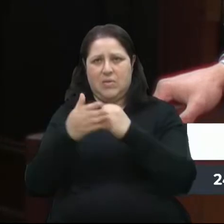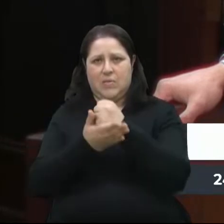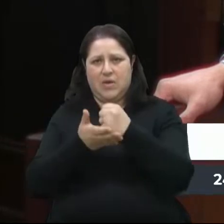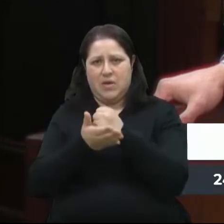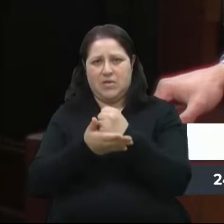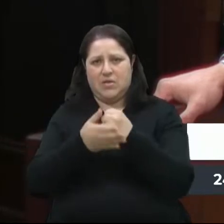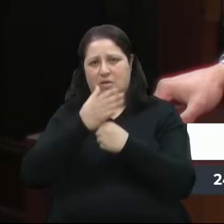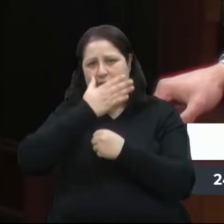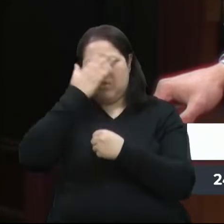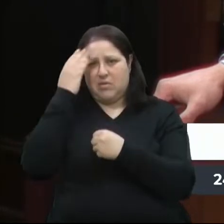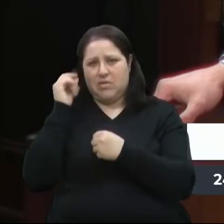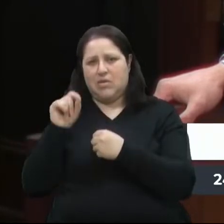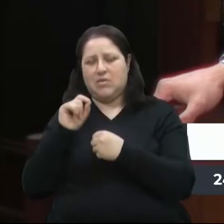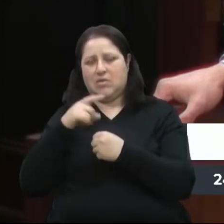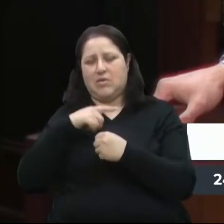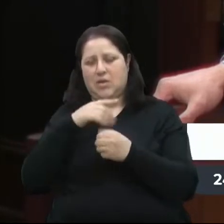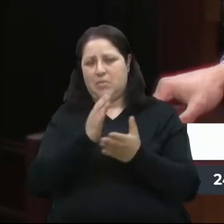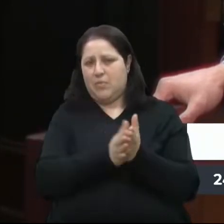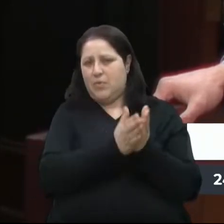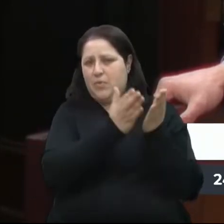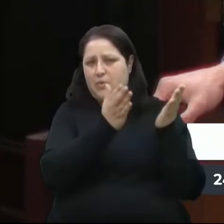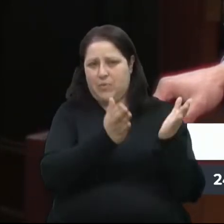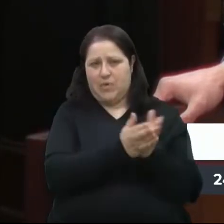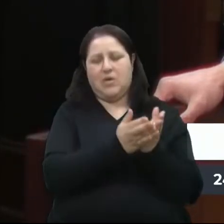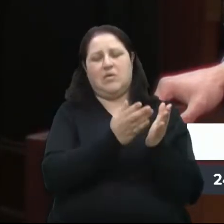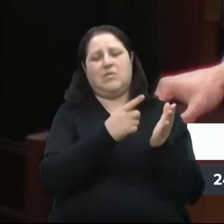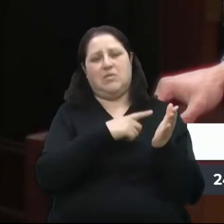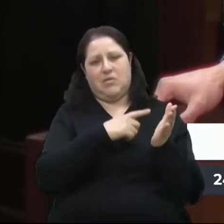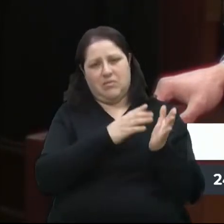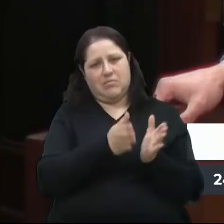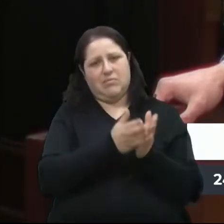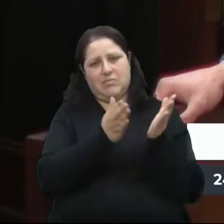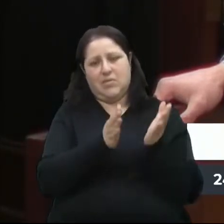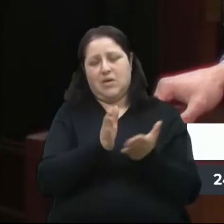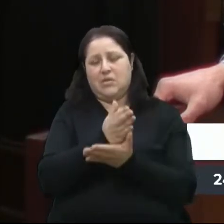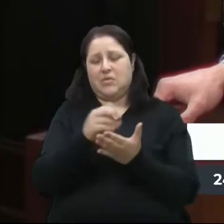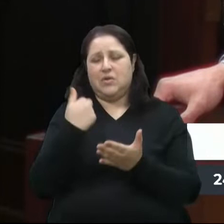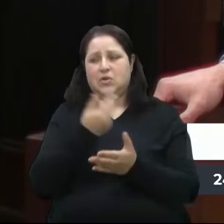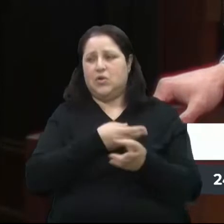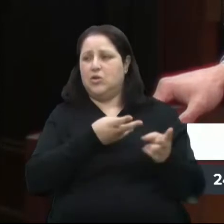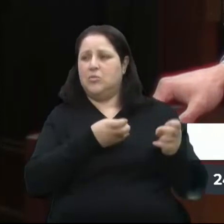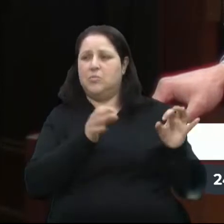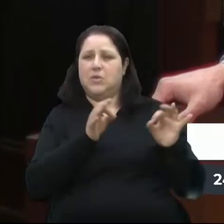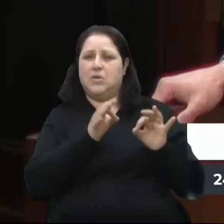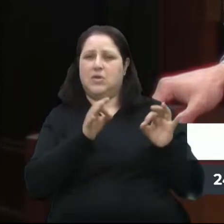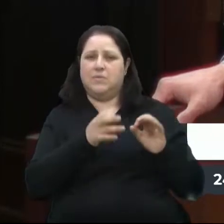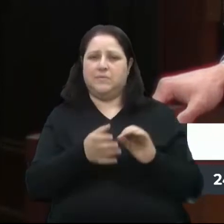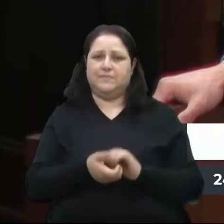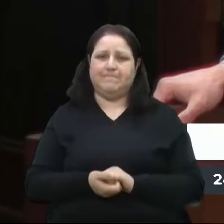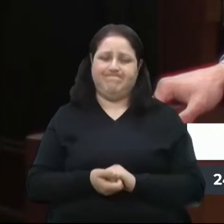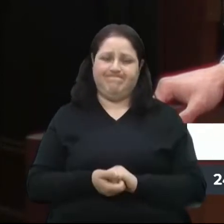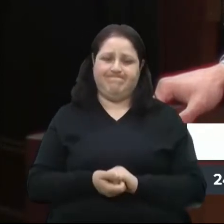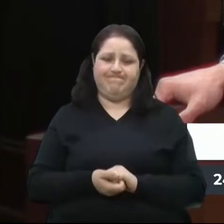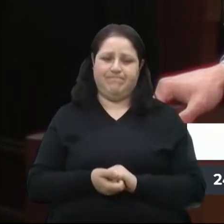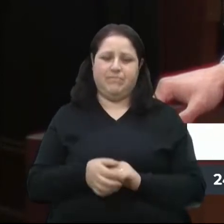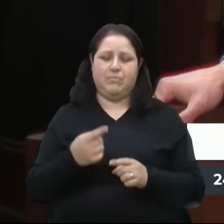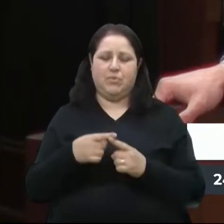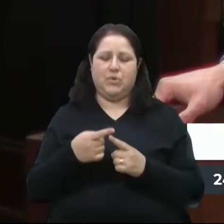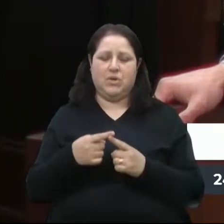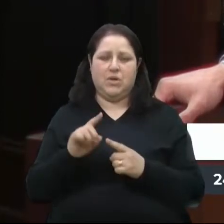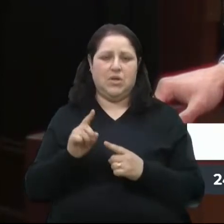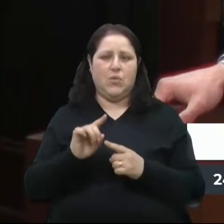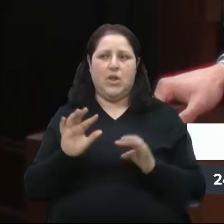que a pobreza ela faz parte e muitas vezes passa despercebido. Porque nem todos